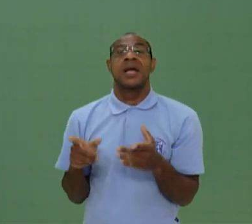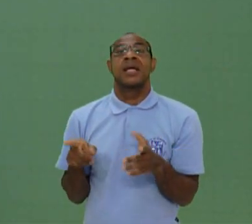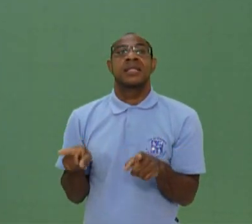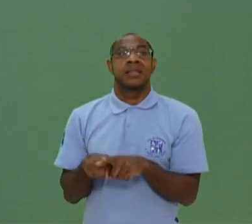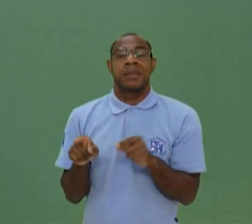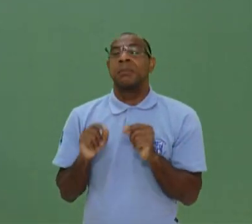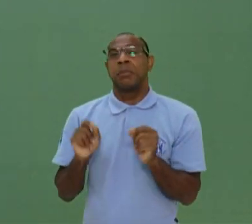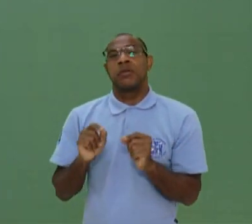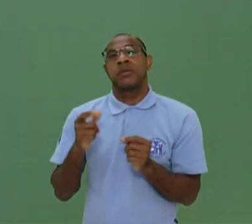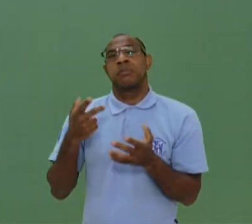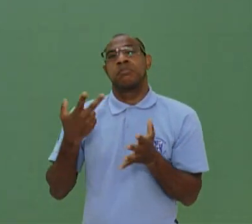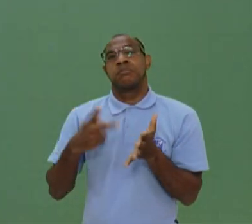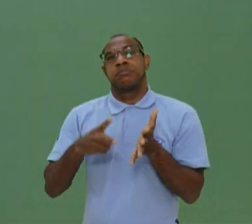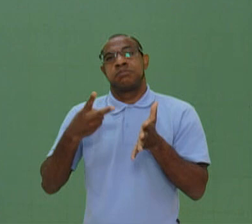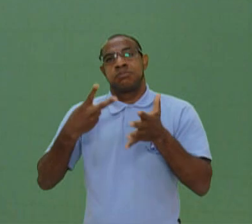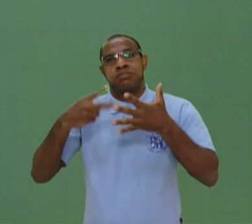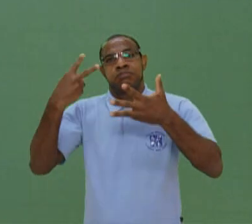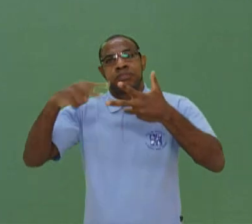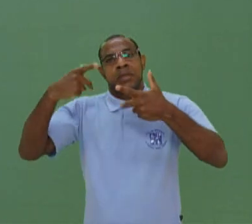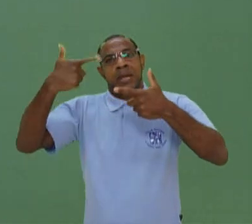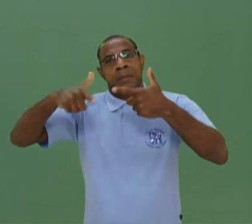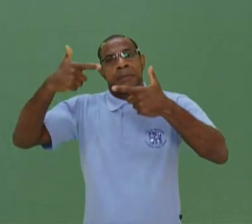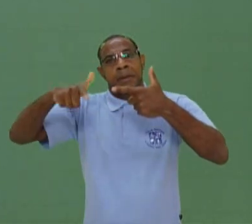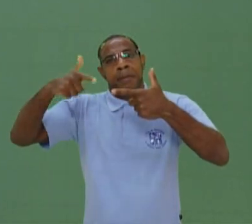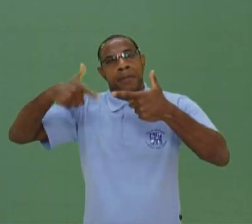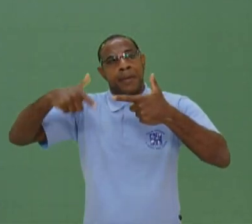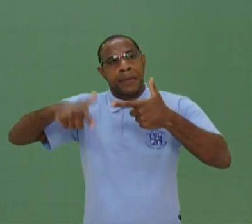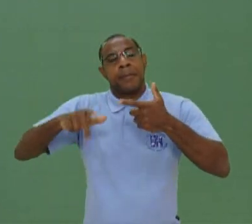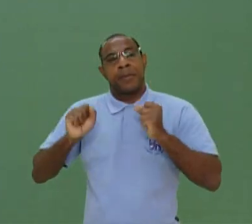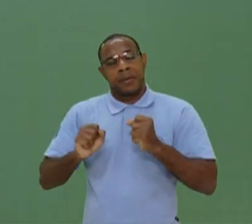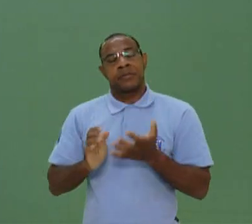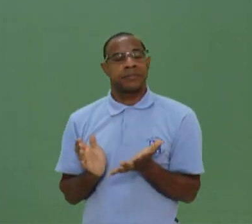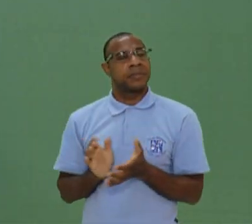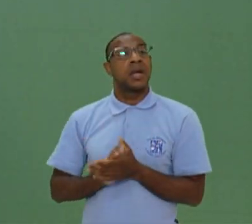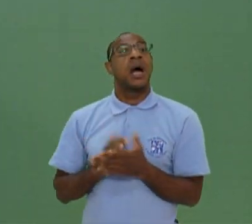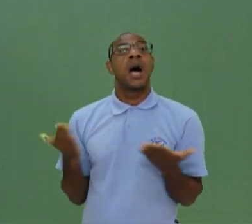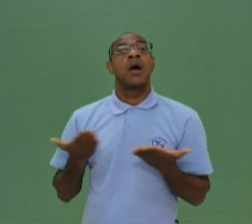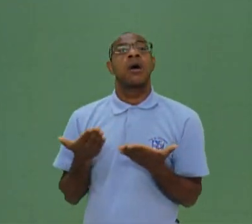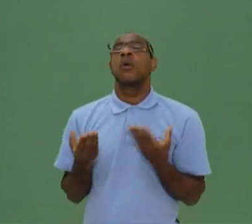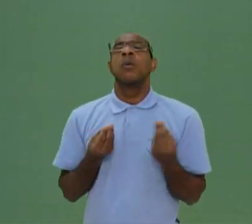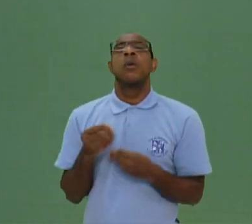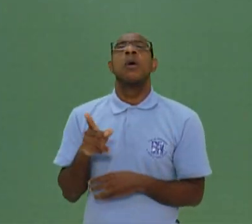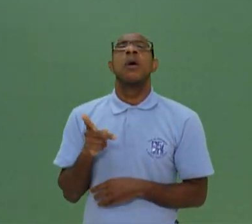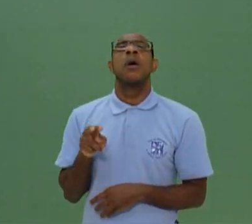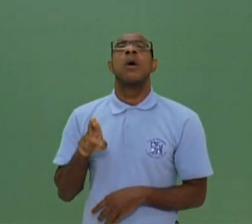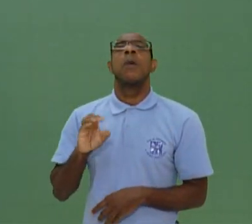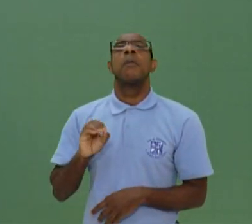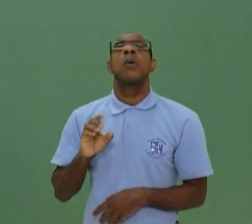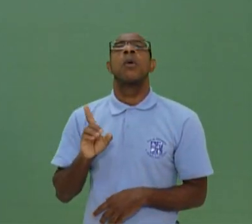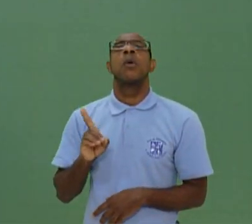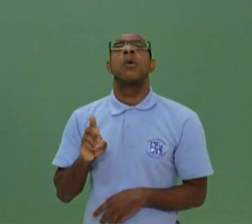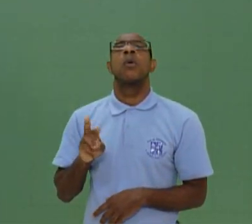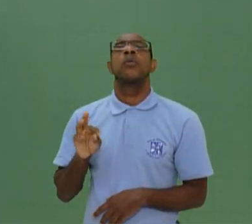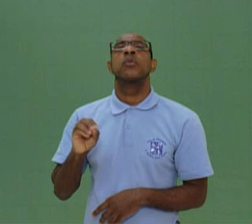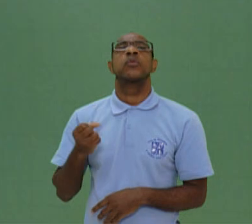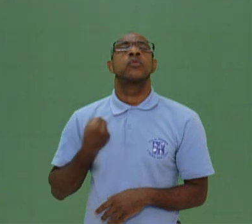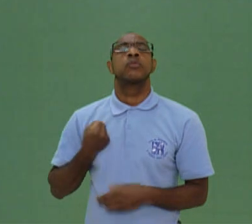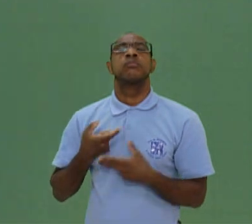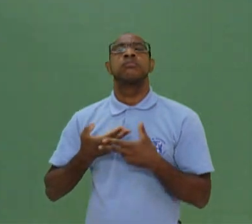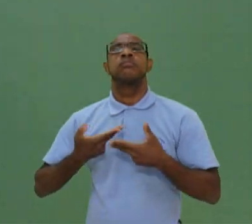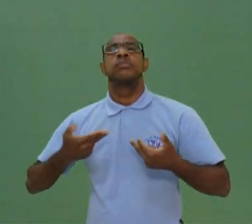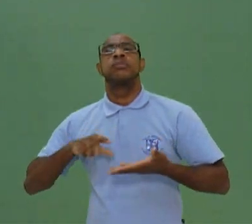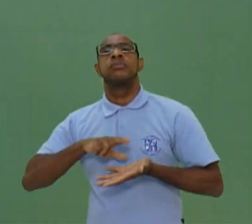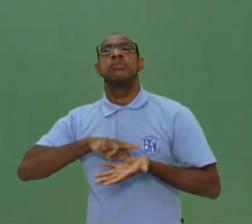N vezes. O que a gente quer? Fazer o produto deles. Como é que eu faço o produto de vários complexos?